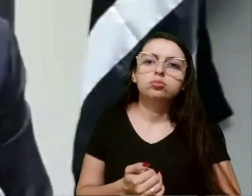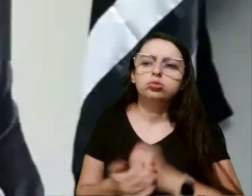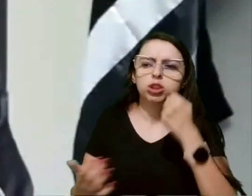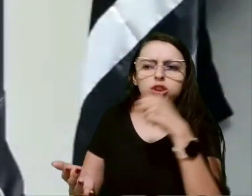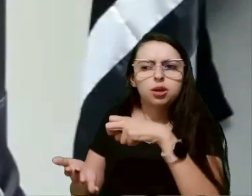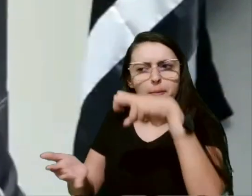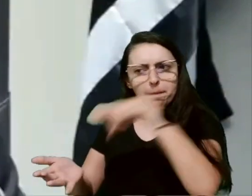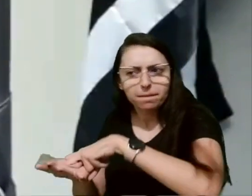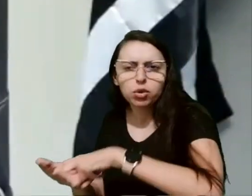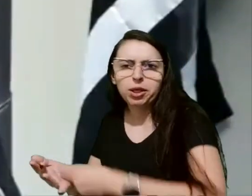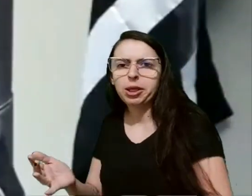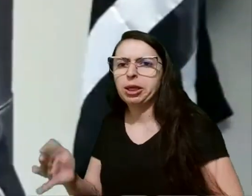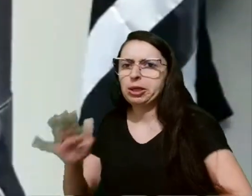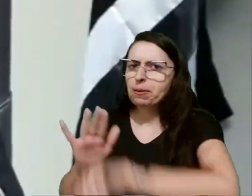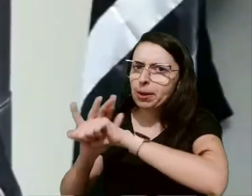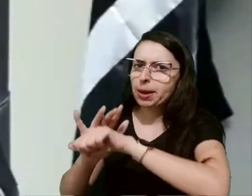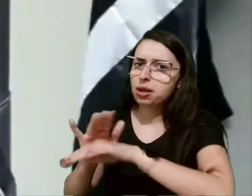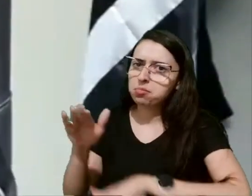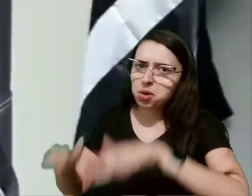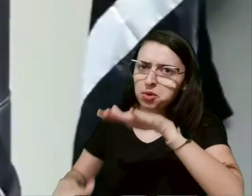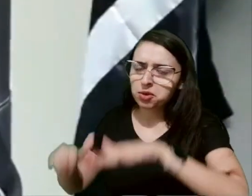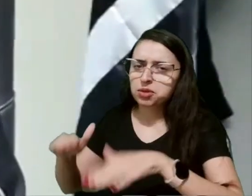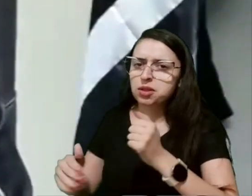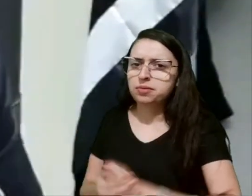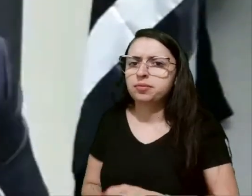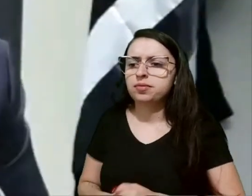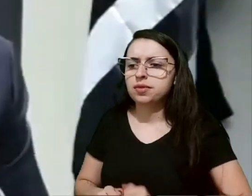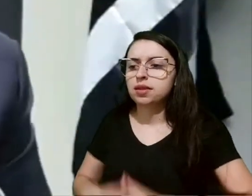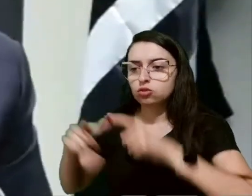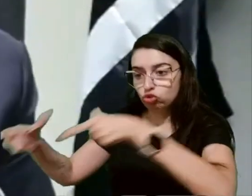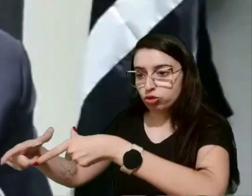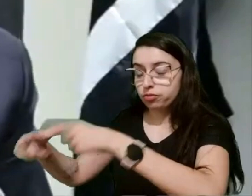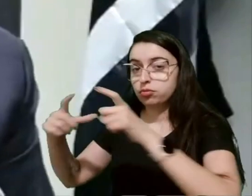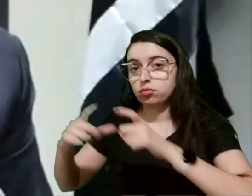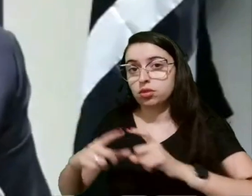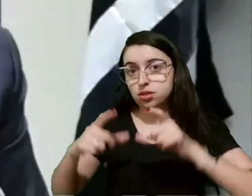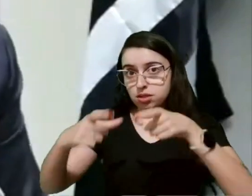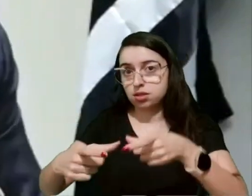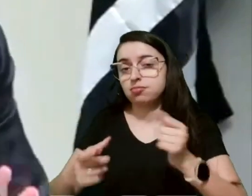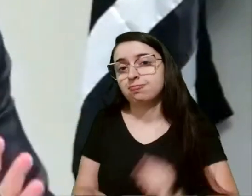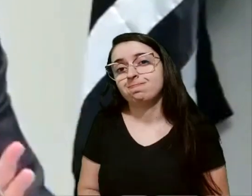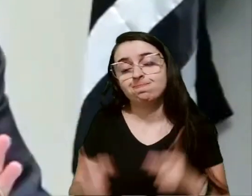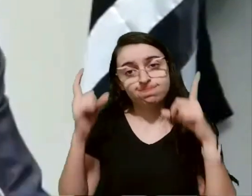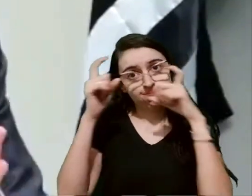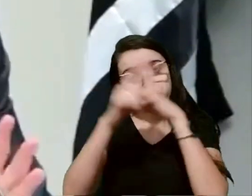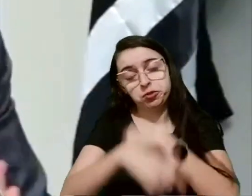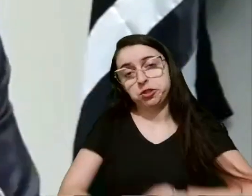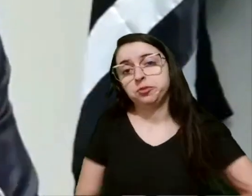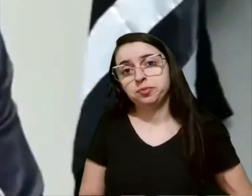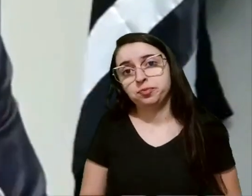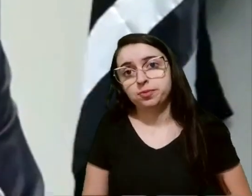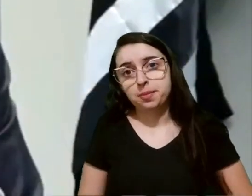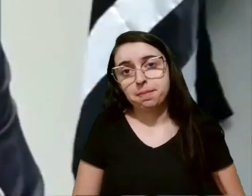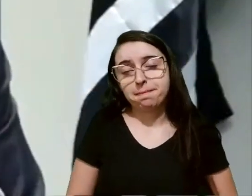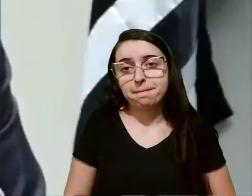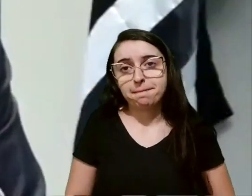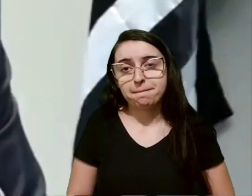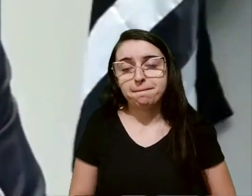de crime do que outros", né, e jogar lá nas câmaras. Difícil, assim,